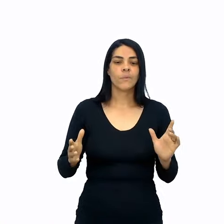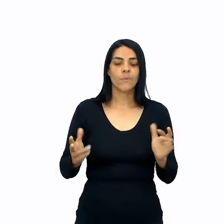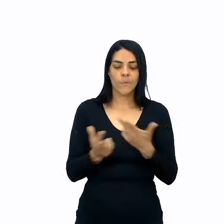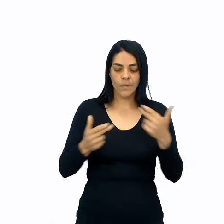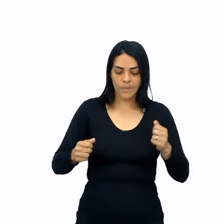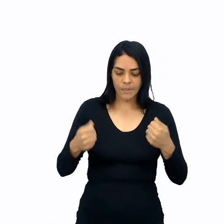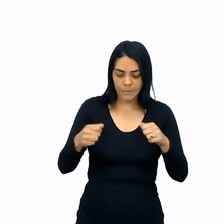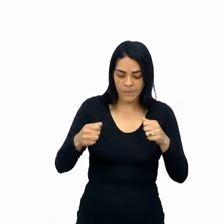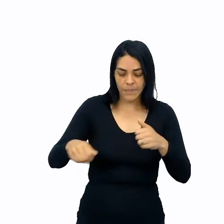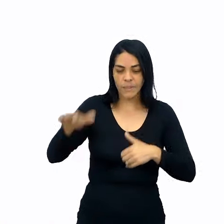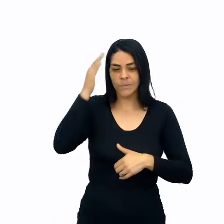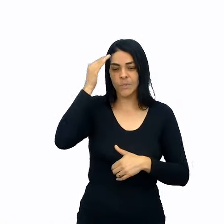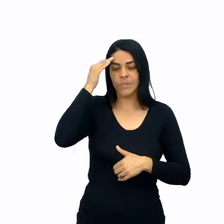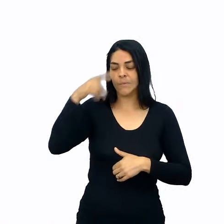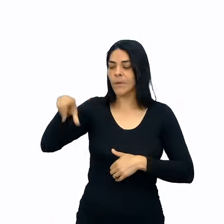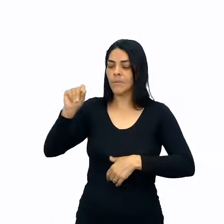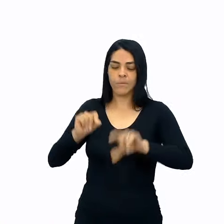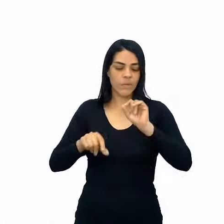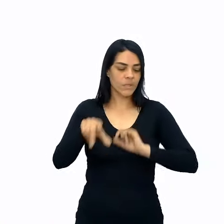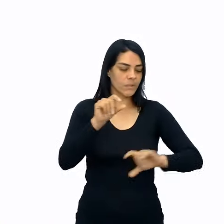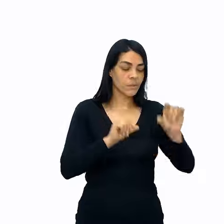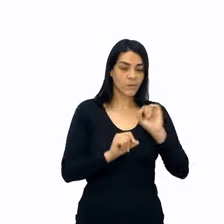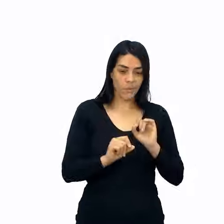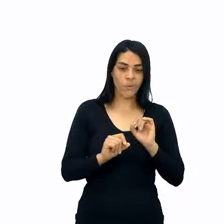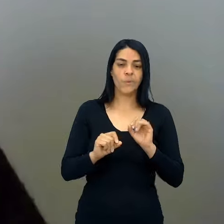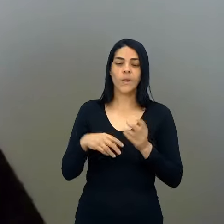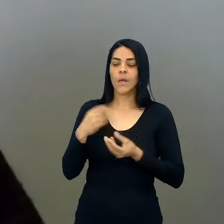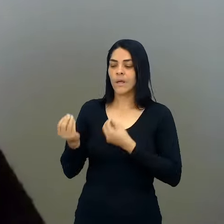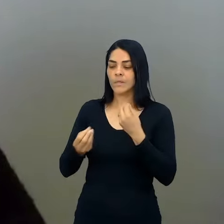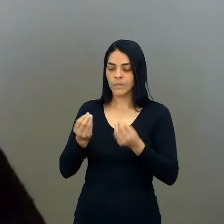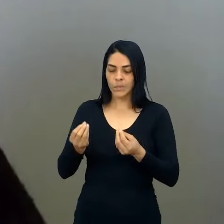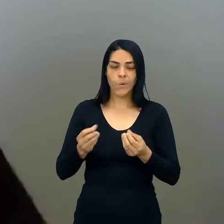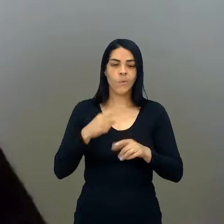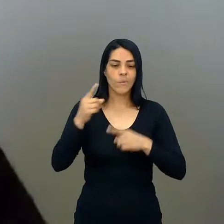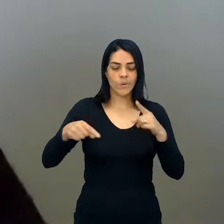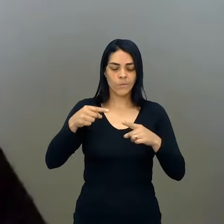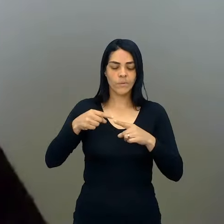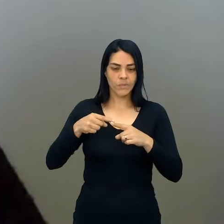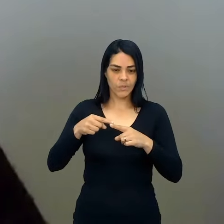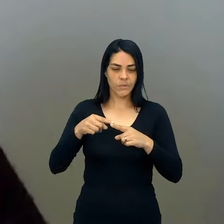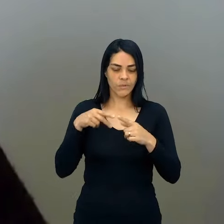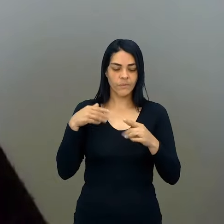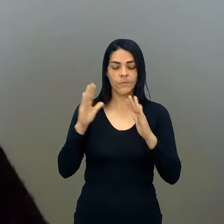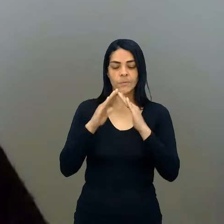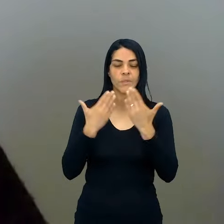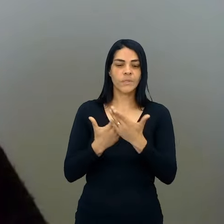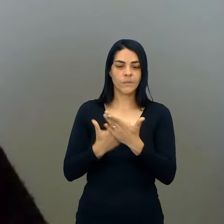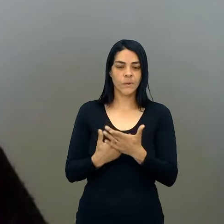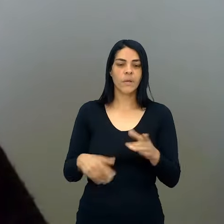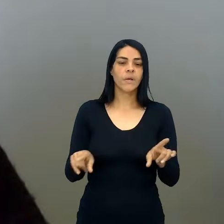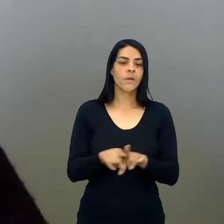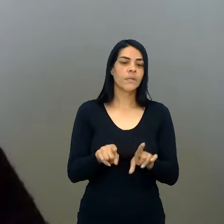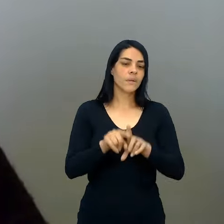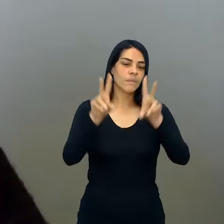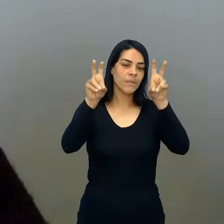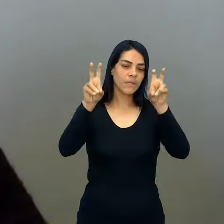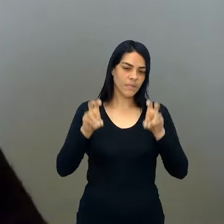a partir de escolhas em função da finalidade e dos objetivos escolares. Há também a questão da